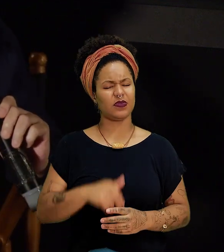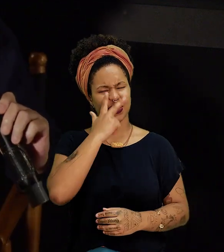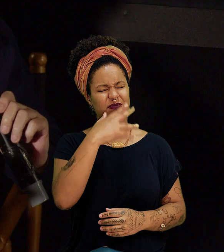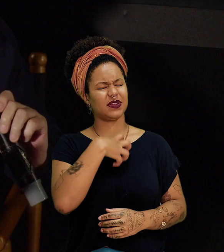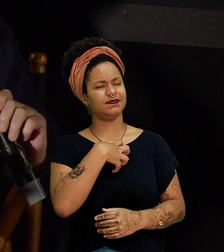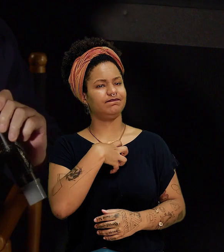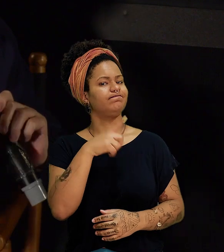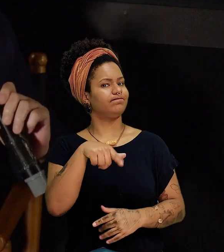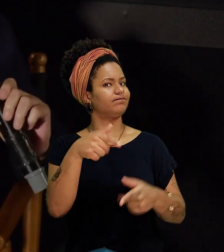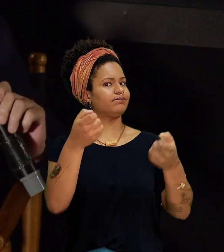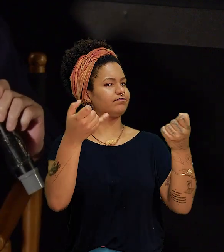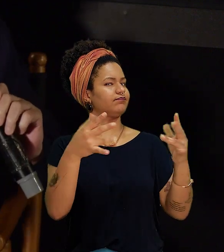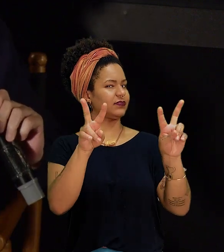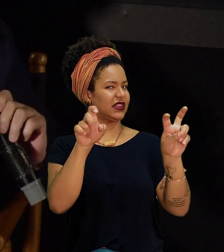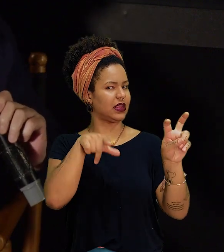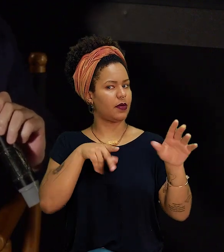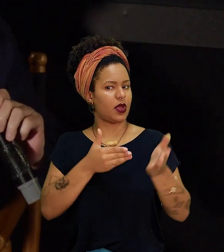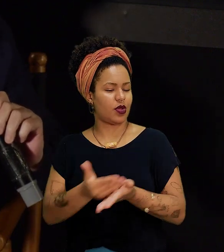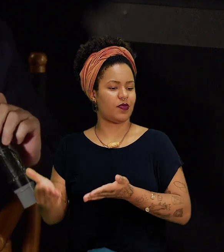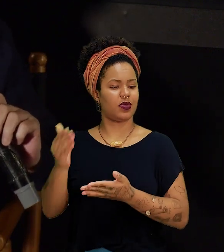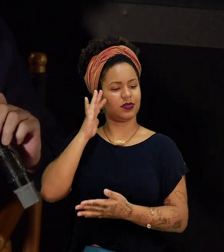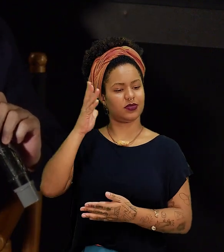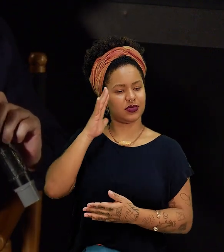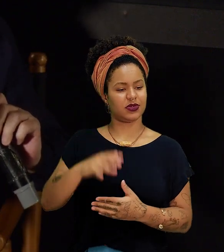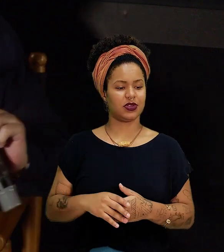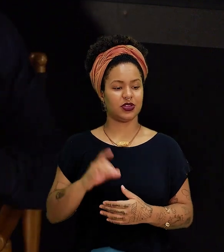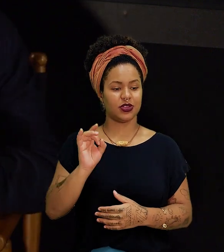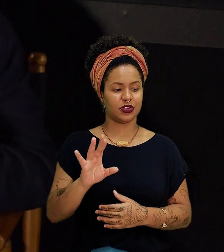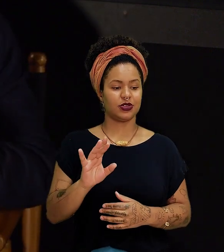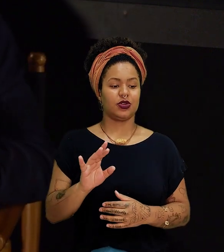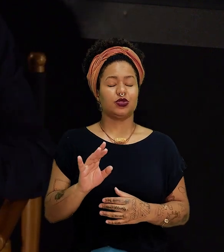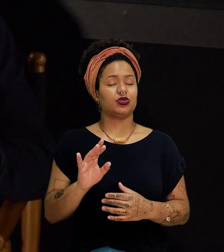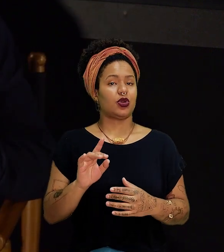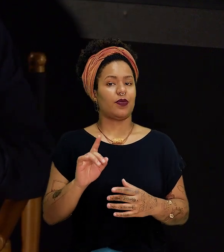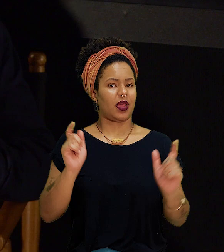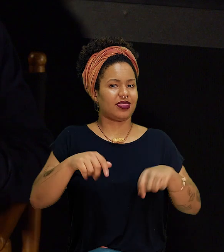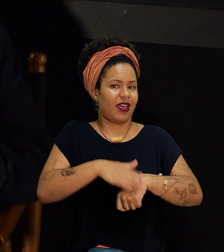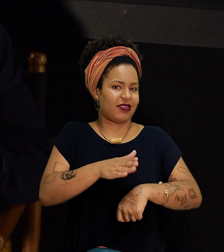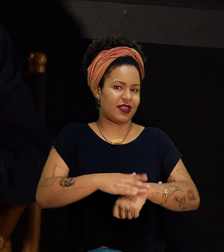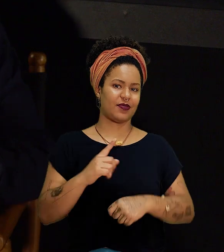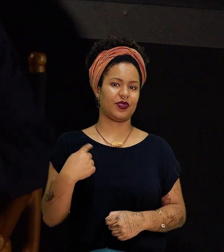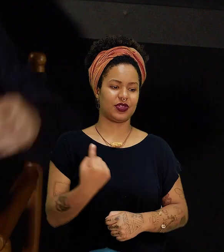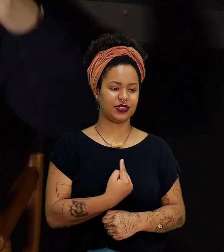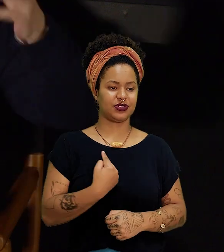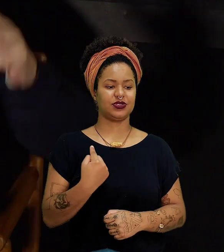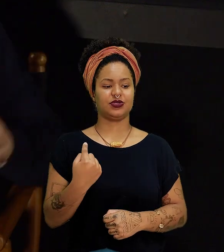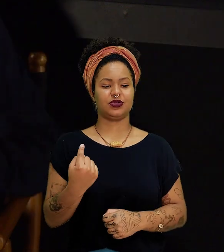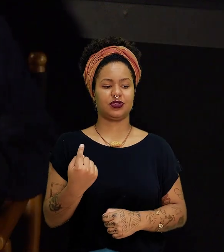Eu acho que isso dá uma entrada assim, no tema, não, Célio? Só para dar tempo da gente